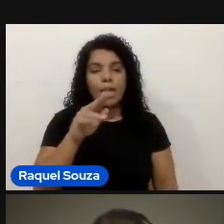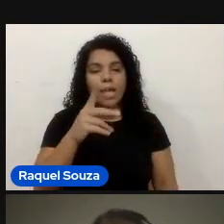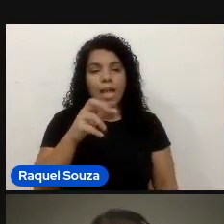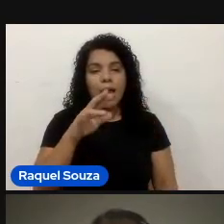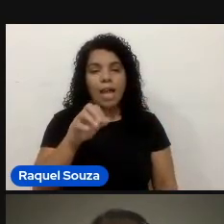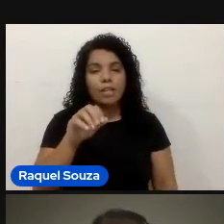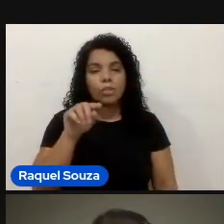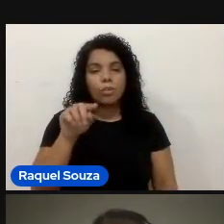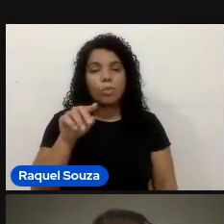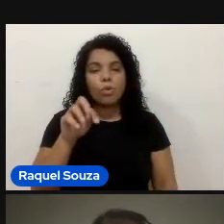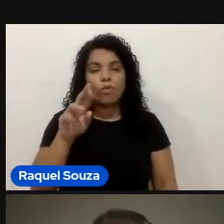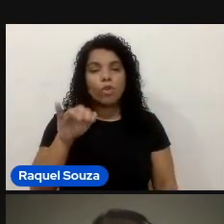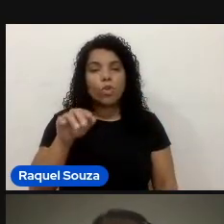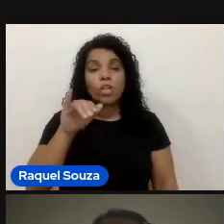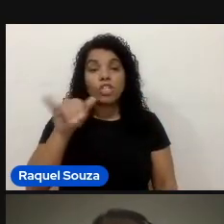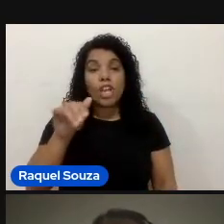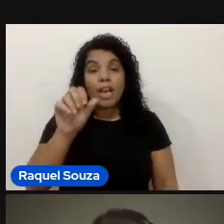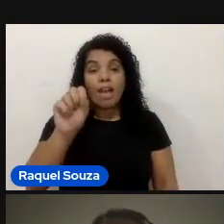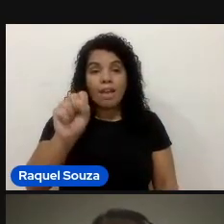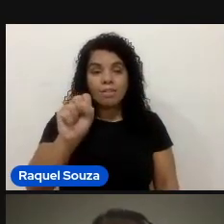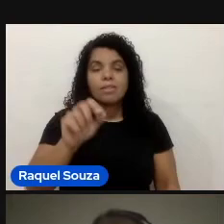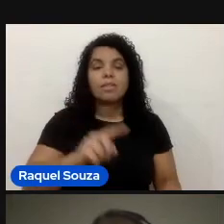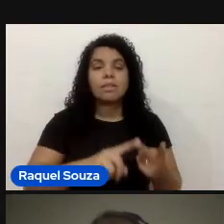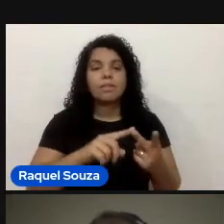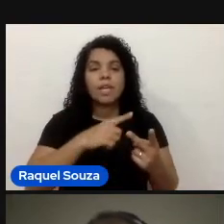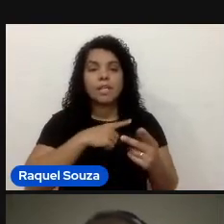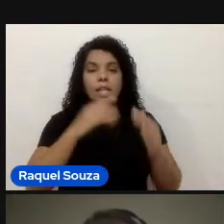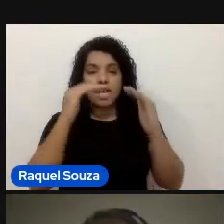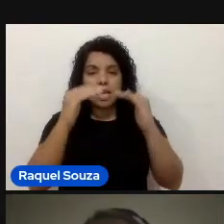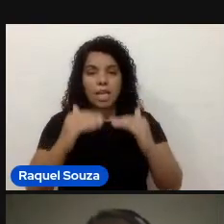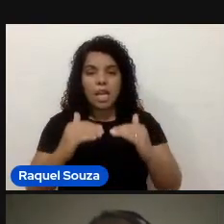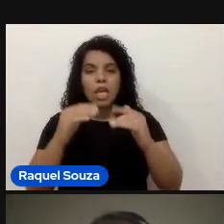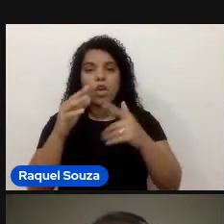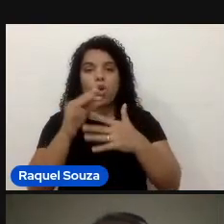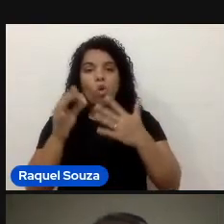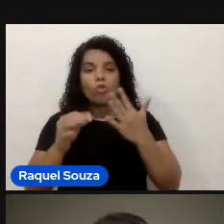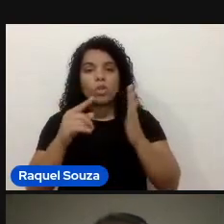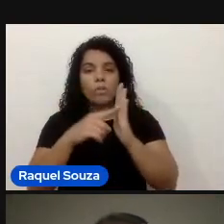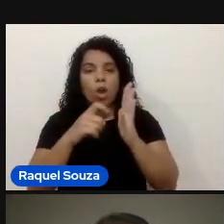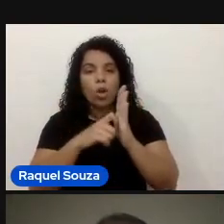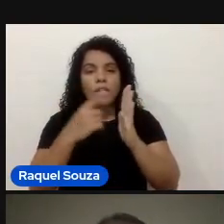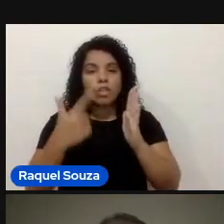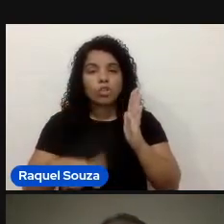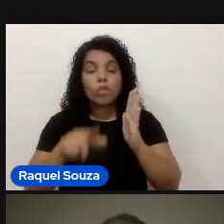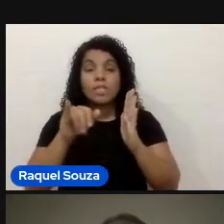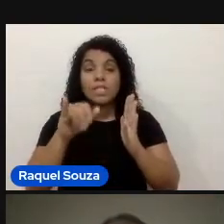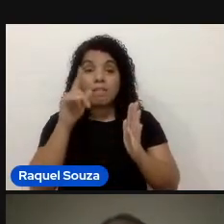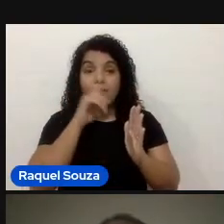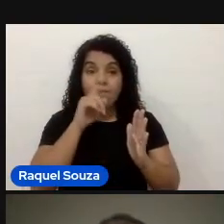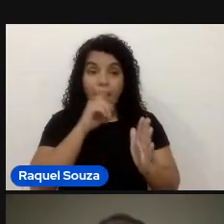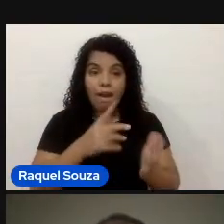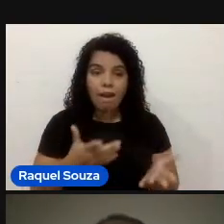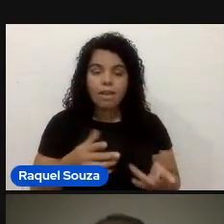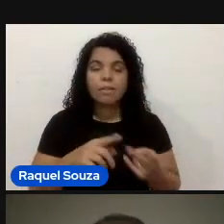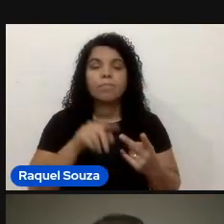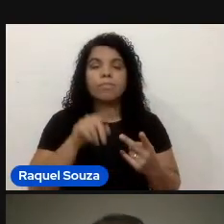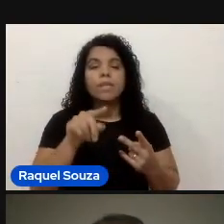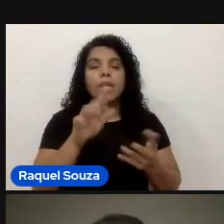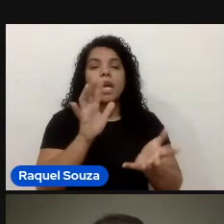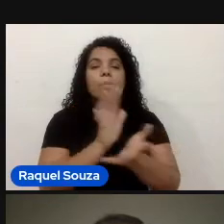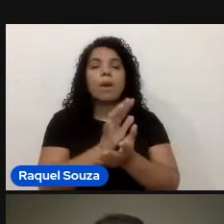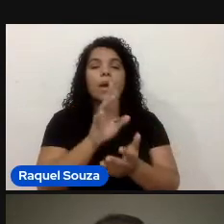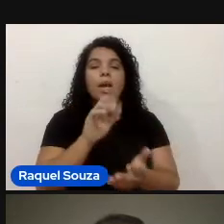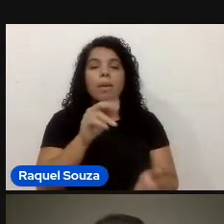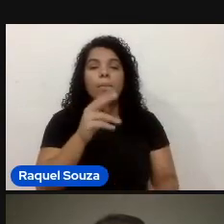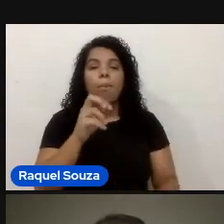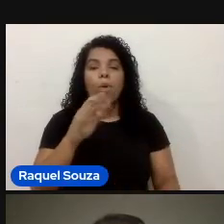Basicamente, aqui a configuração de retries, para você rodar de novo em caso de falha. Aqui é a parte de reporting, então tem